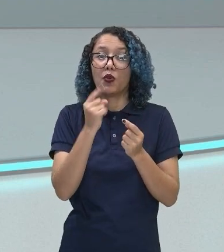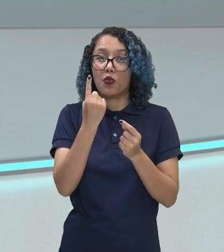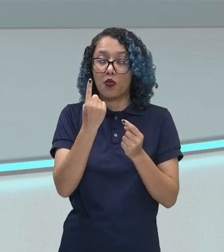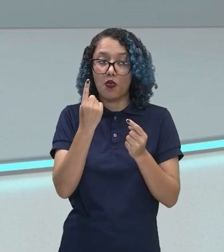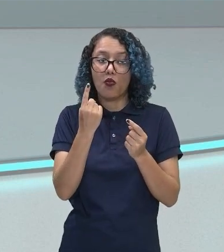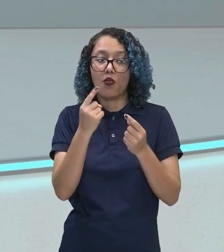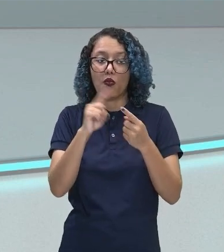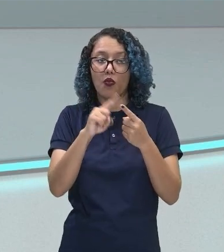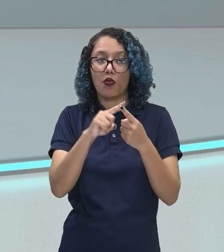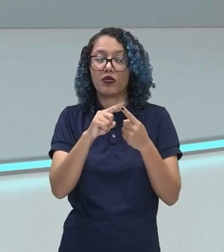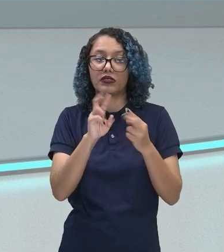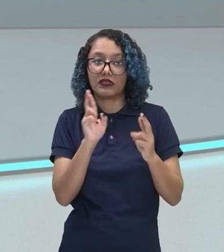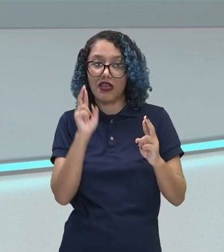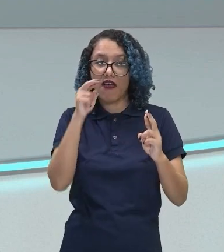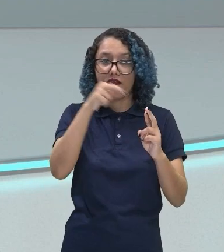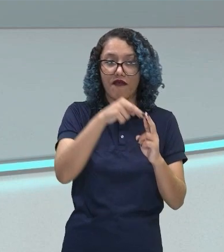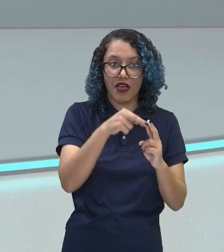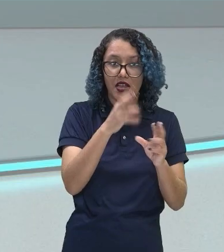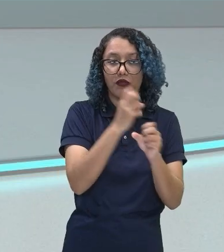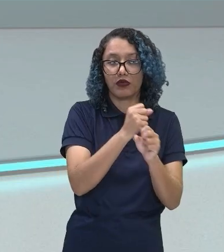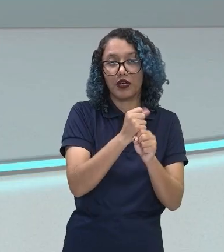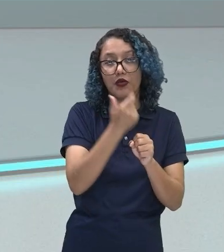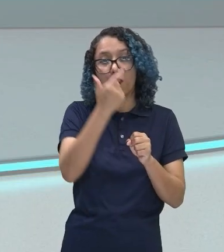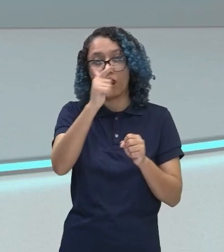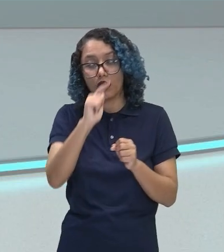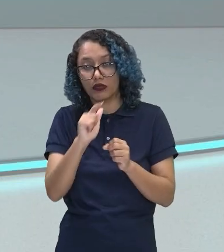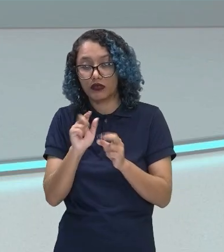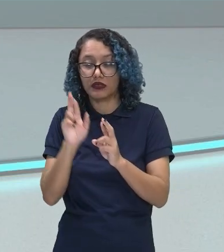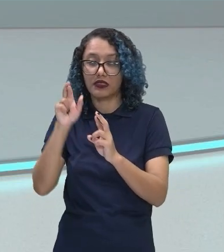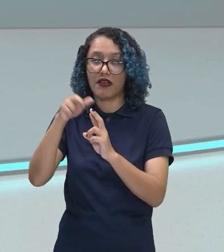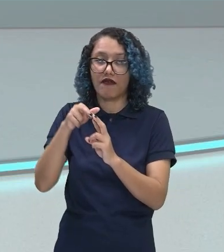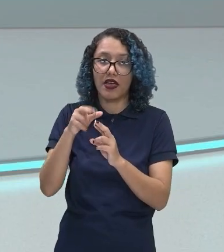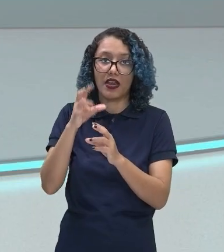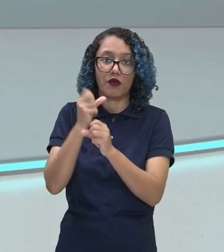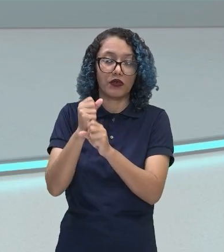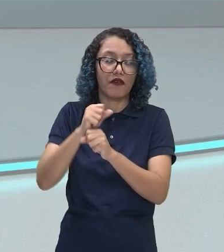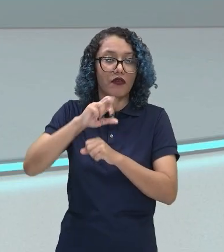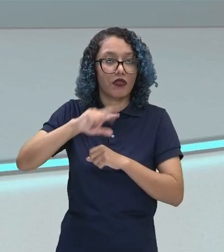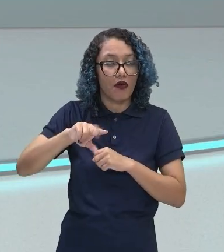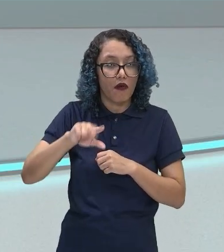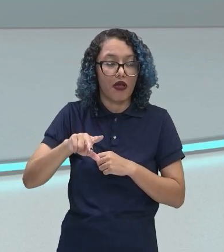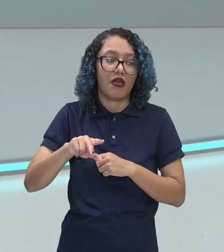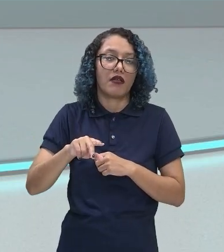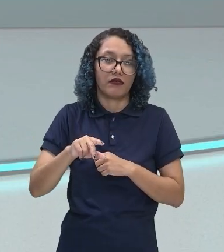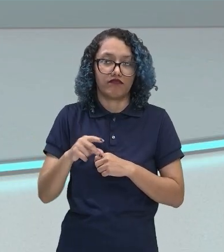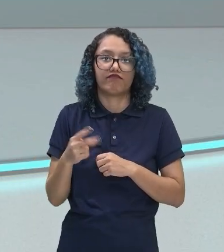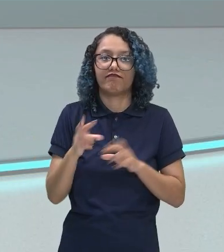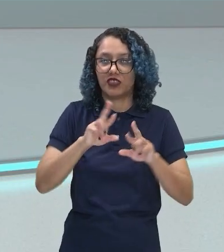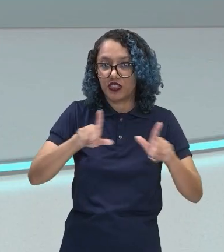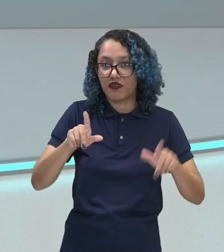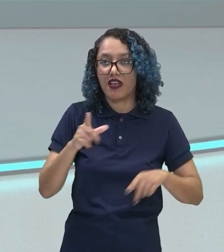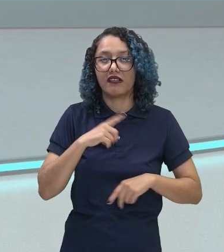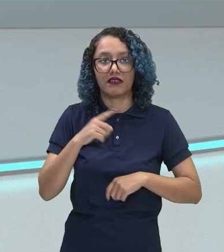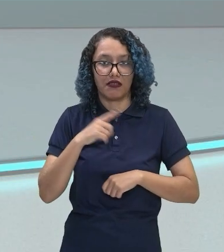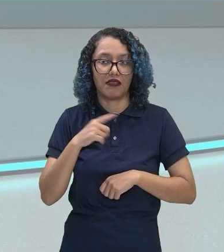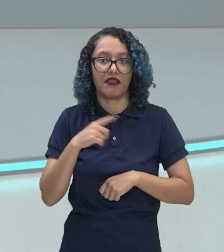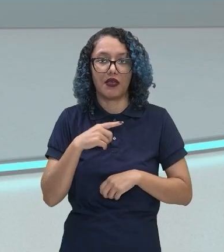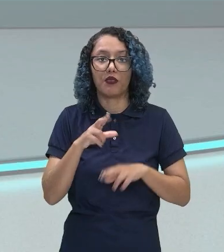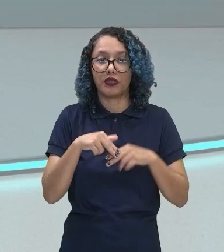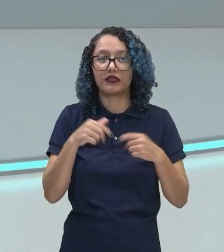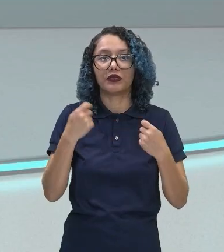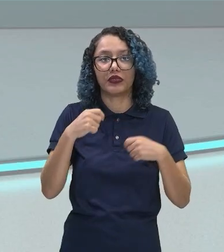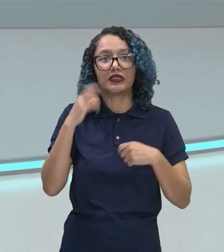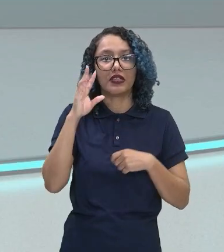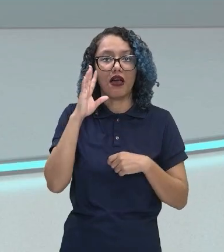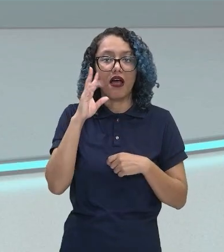enquanto many para substantivos contáveis. Então, há essa diferenciação. Por isso que a gente tem que lembrar o que é um